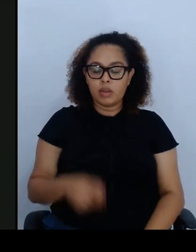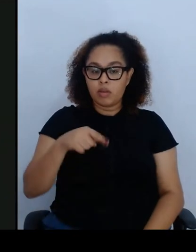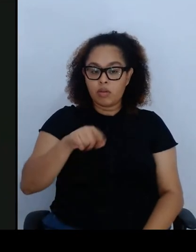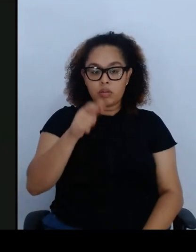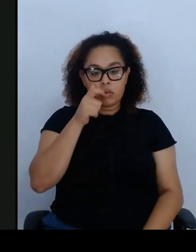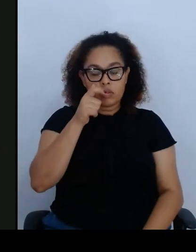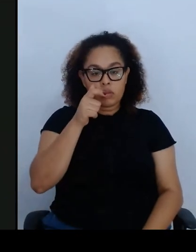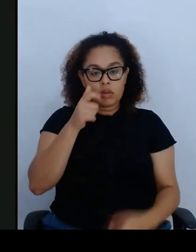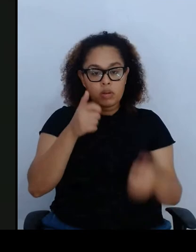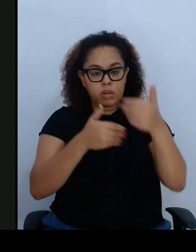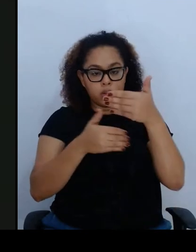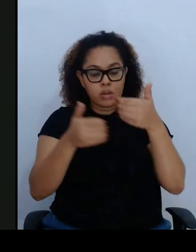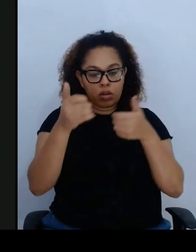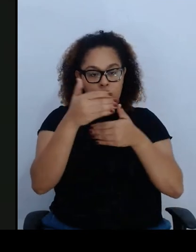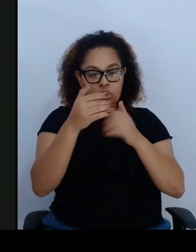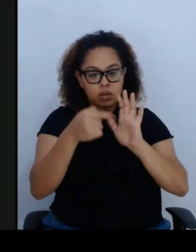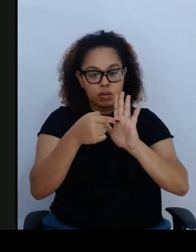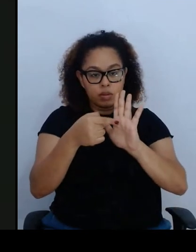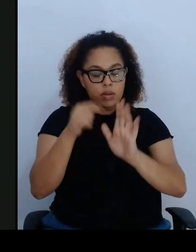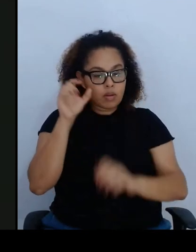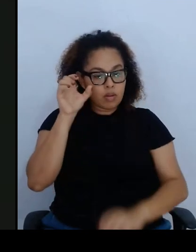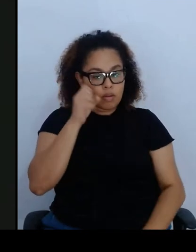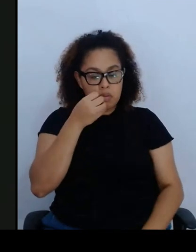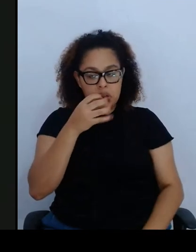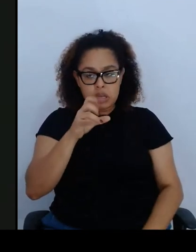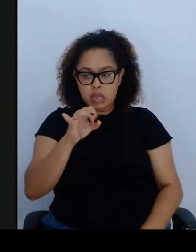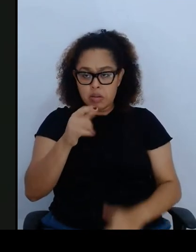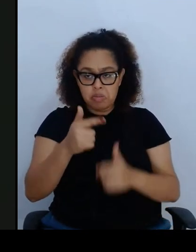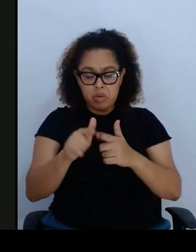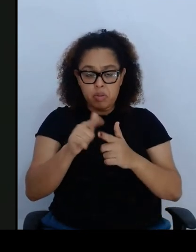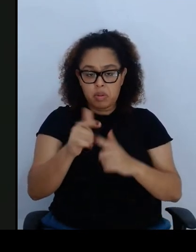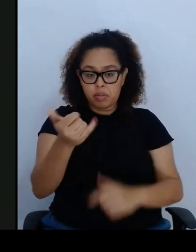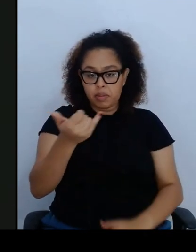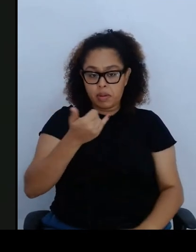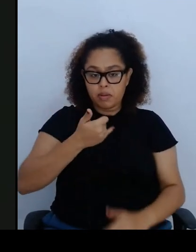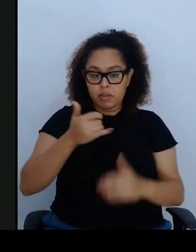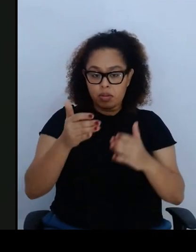ver bem caso contrário me avisem por gentileza